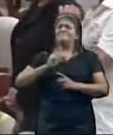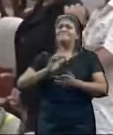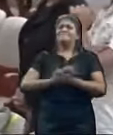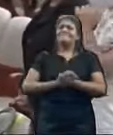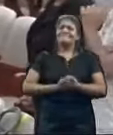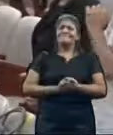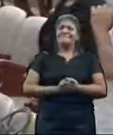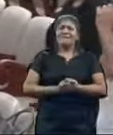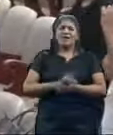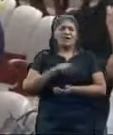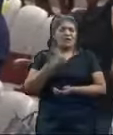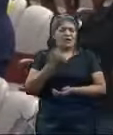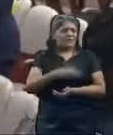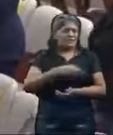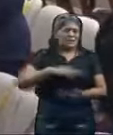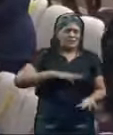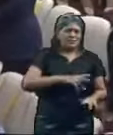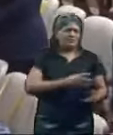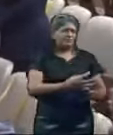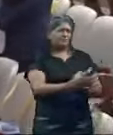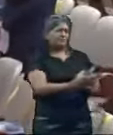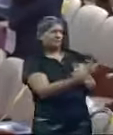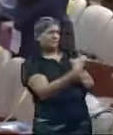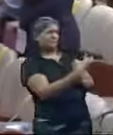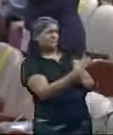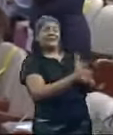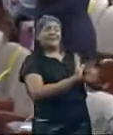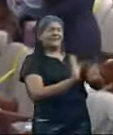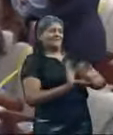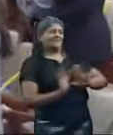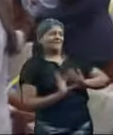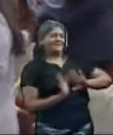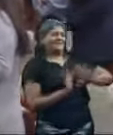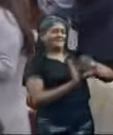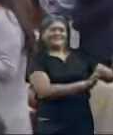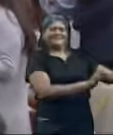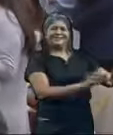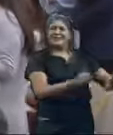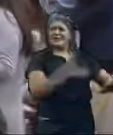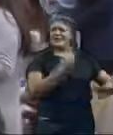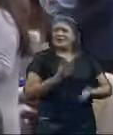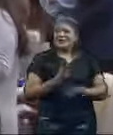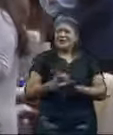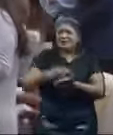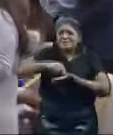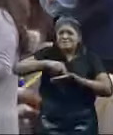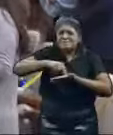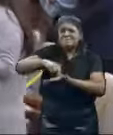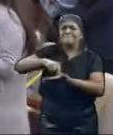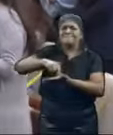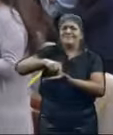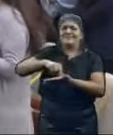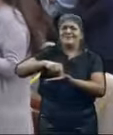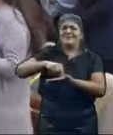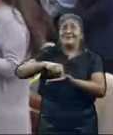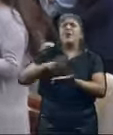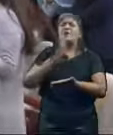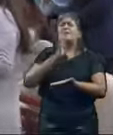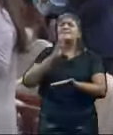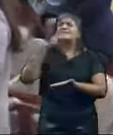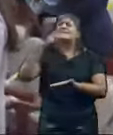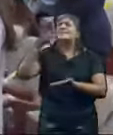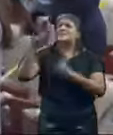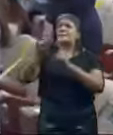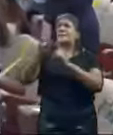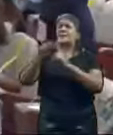e por nada neste mundo possamos permanecer preservando o Senhor a tua palavra tá ocupada nos foi entregue